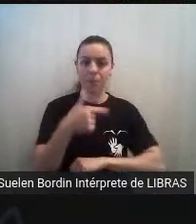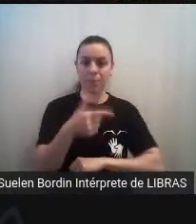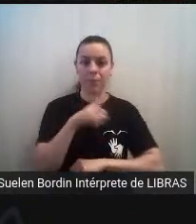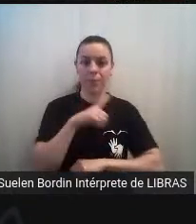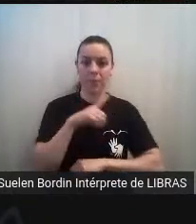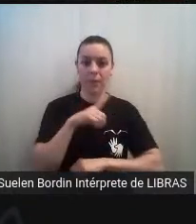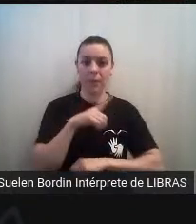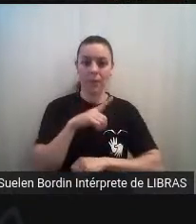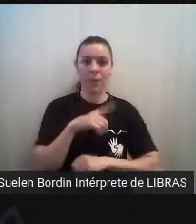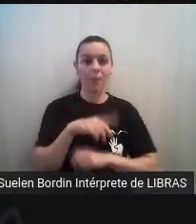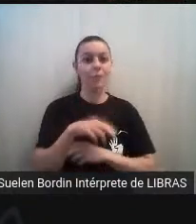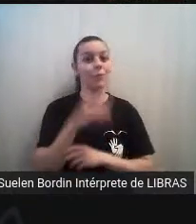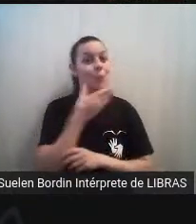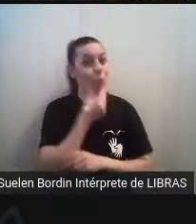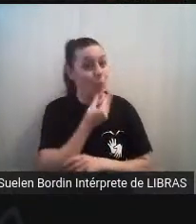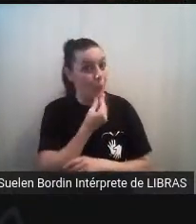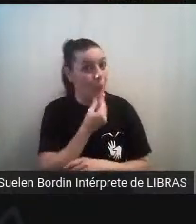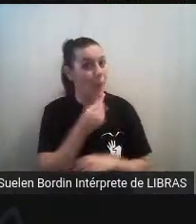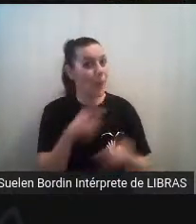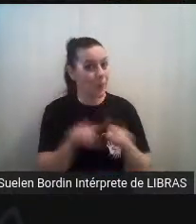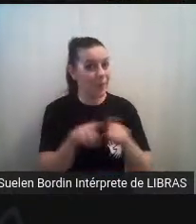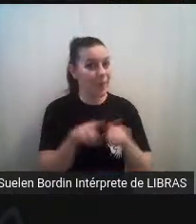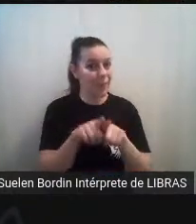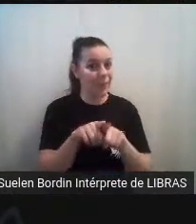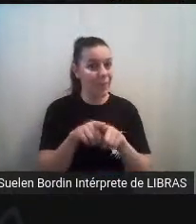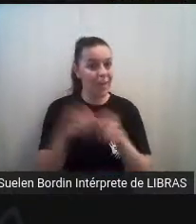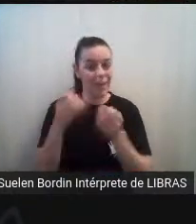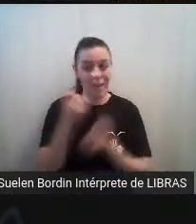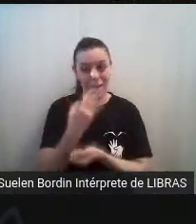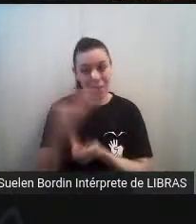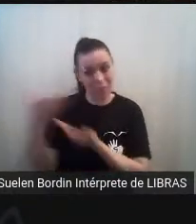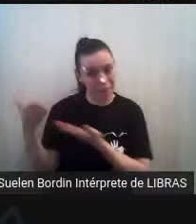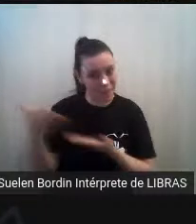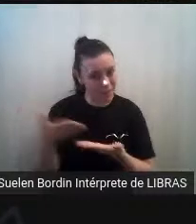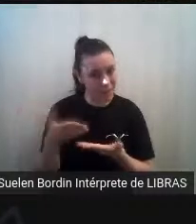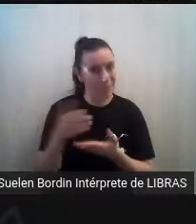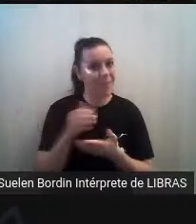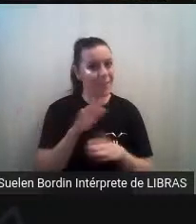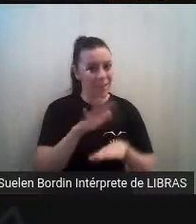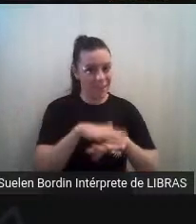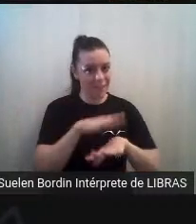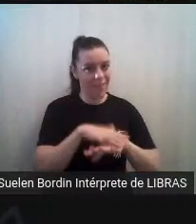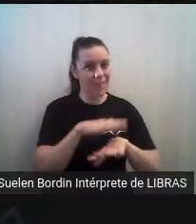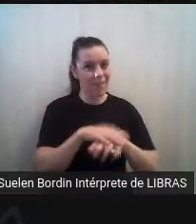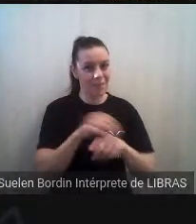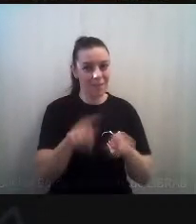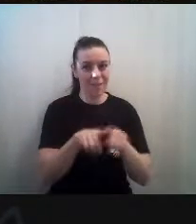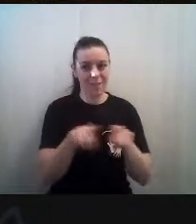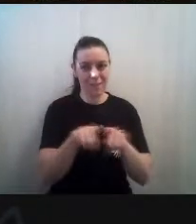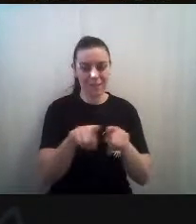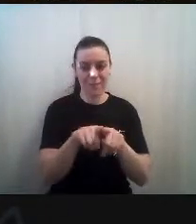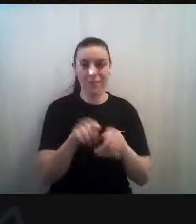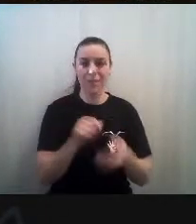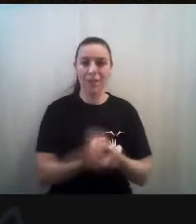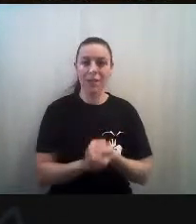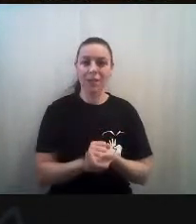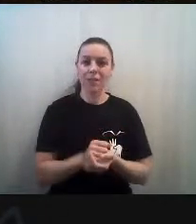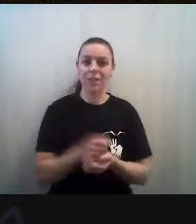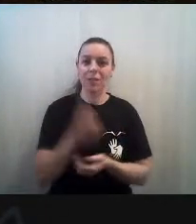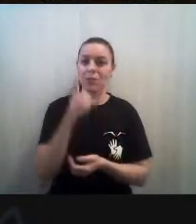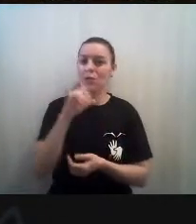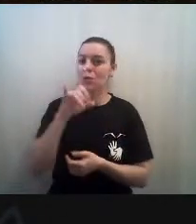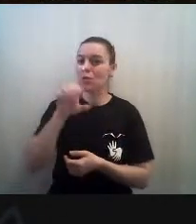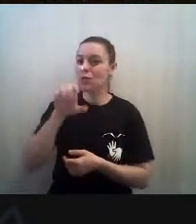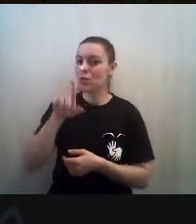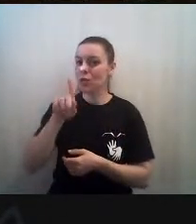também. São bem-vindos na matemática também, imagina. É. Olha, então, o Diego deu parabéns aqui, ele já